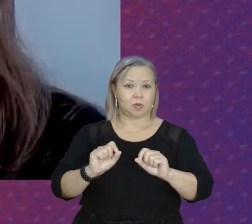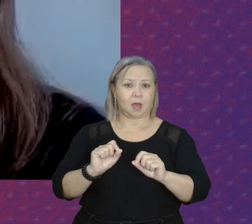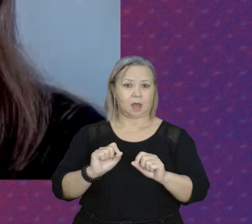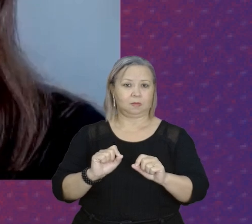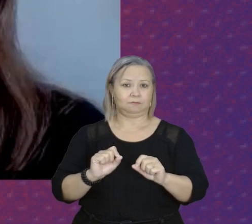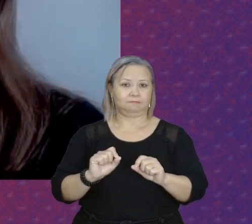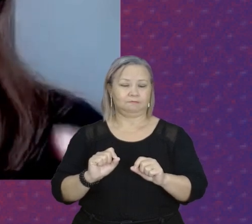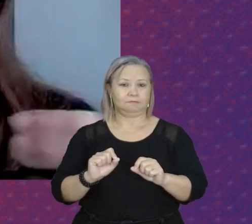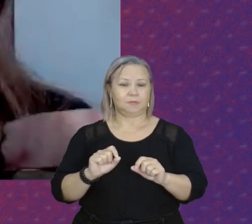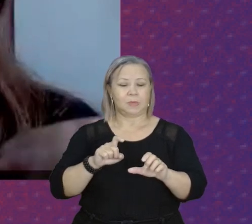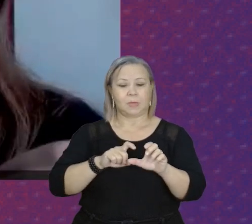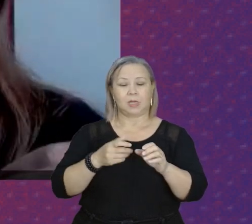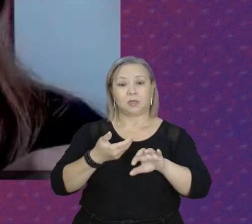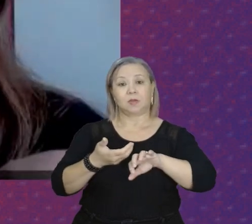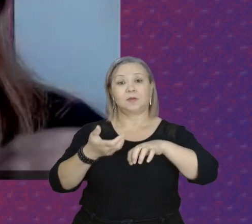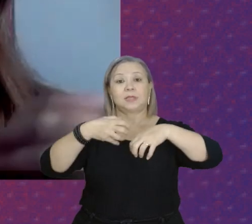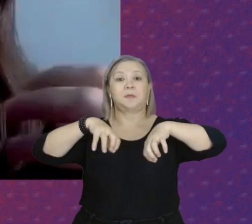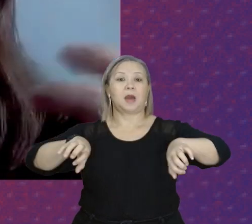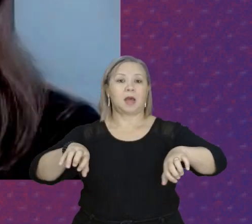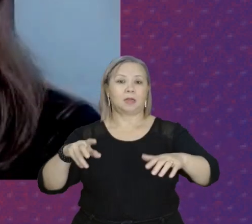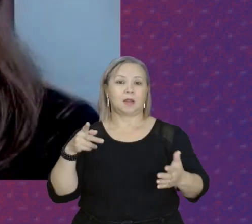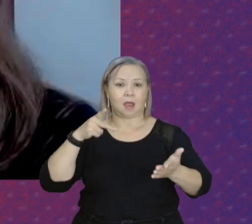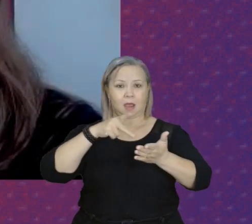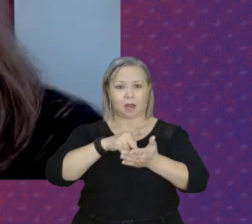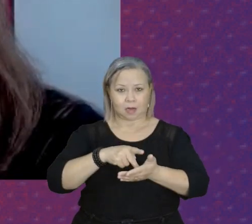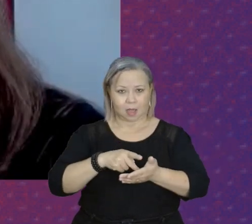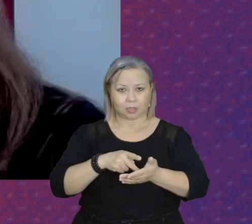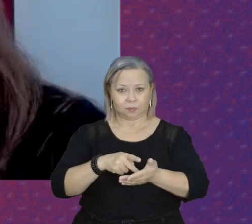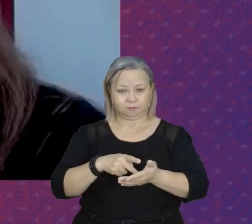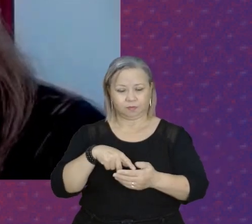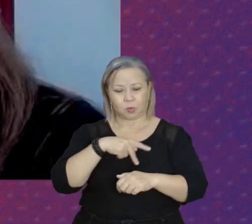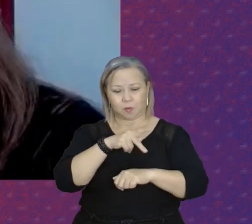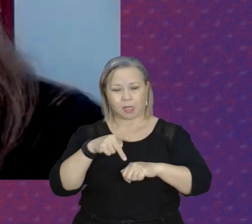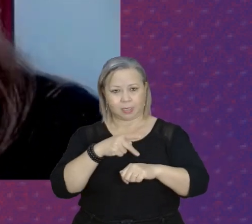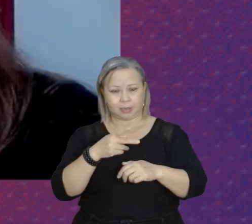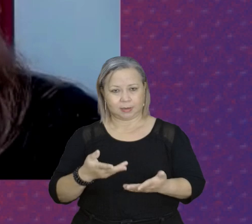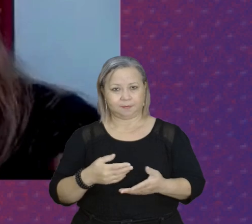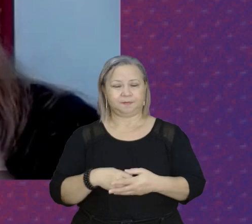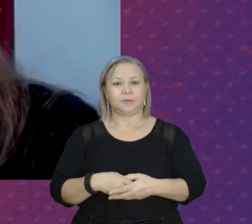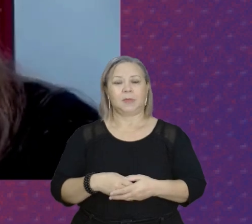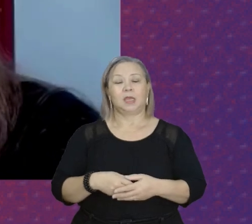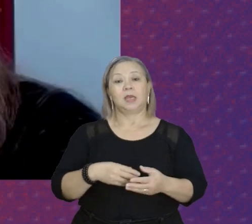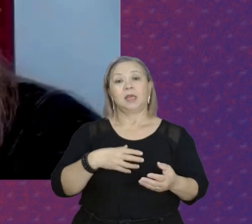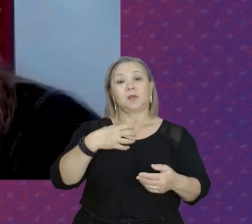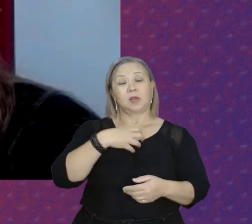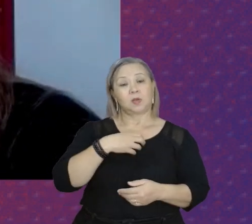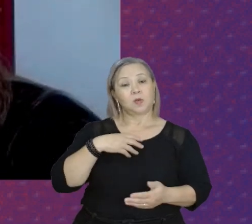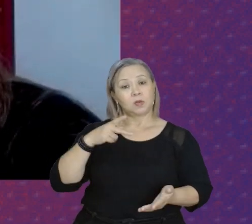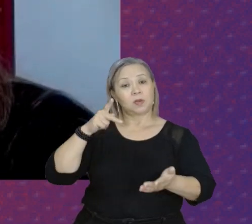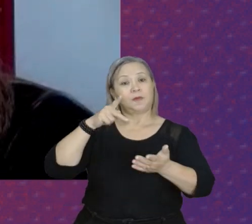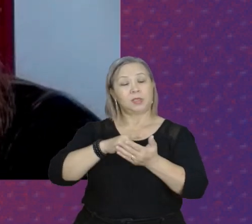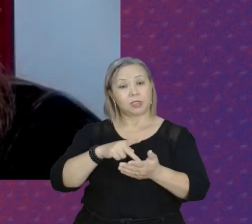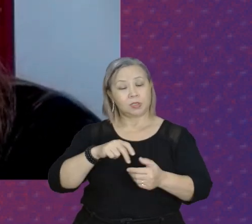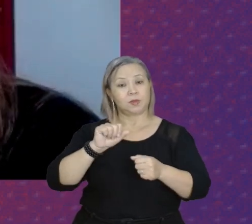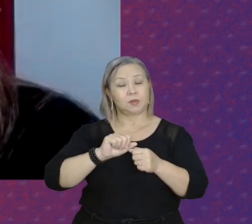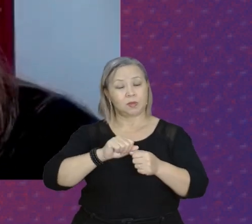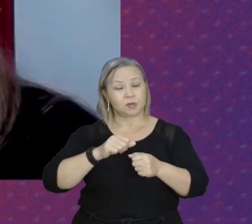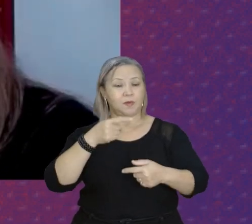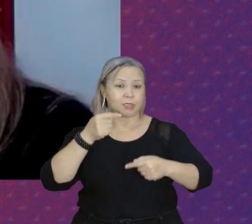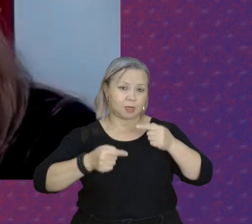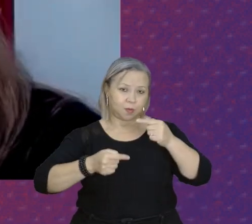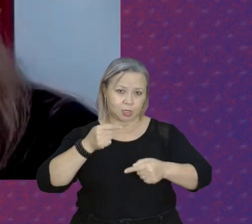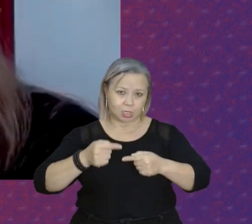né? Então, isso implica muita coisa para nós. Tanto as condições efetivas de fazer política, né? Ou